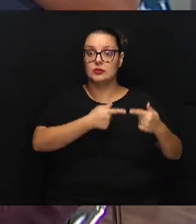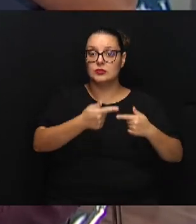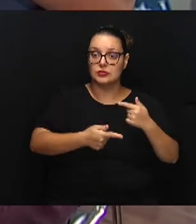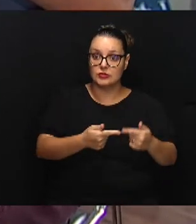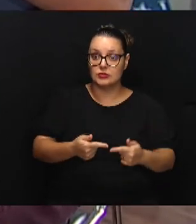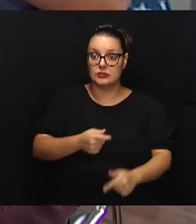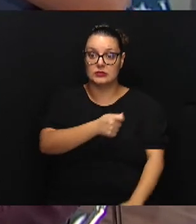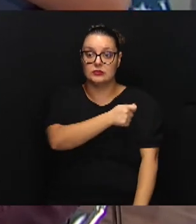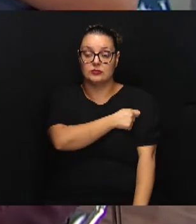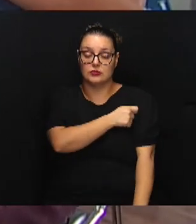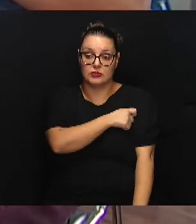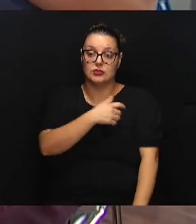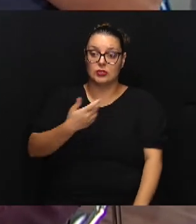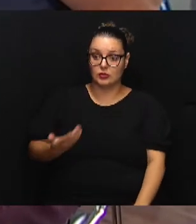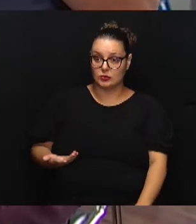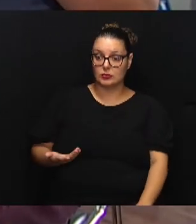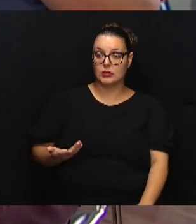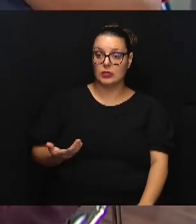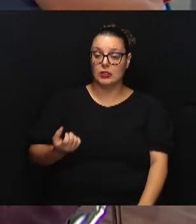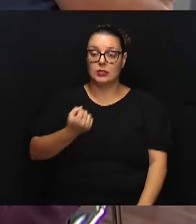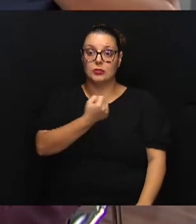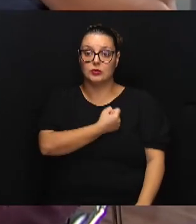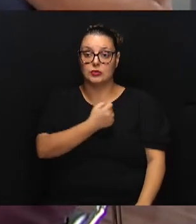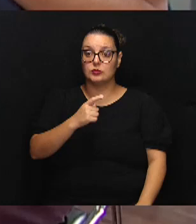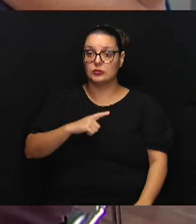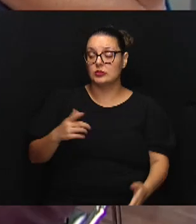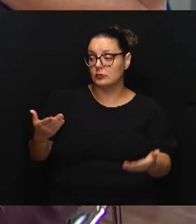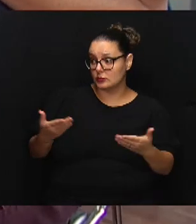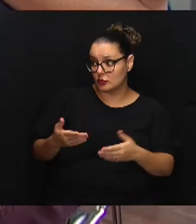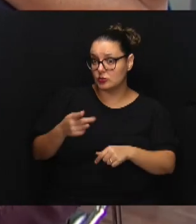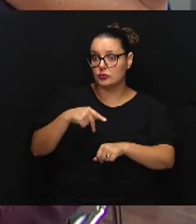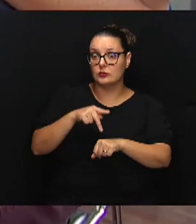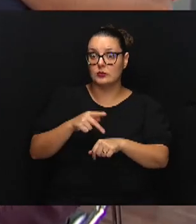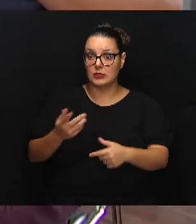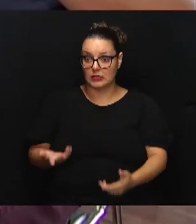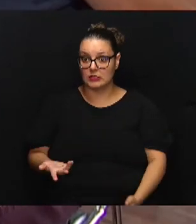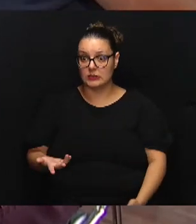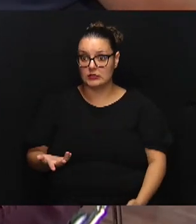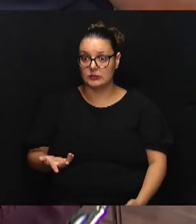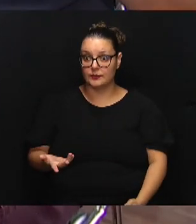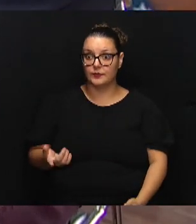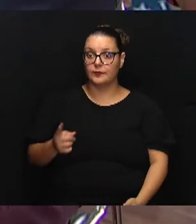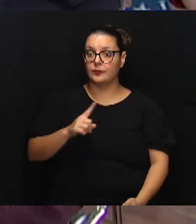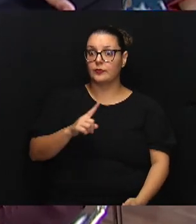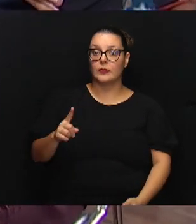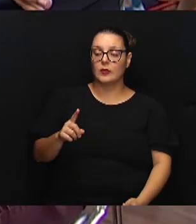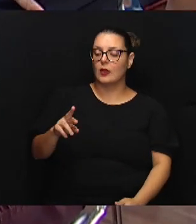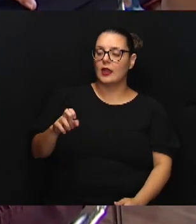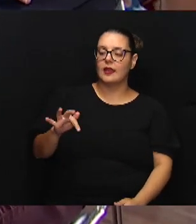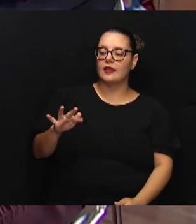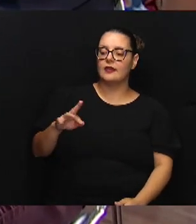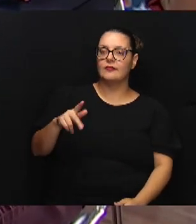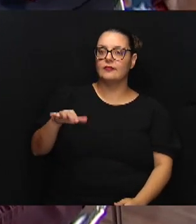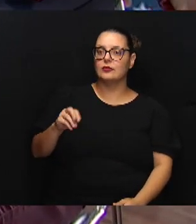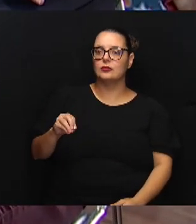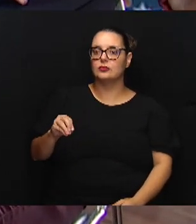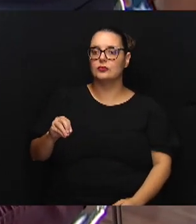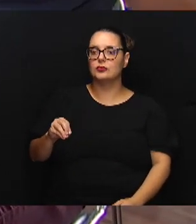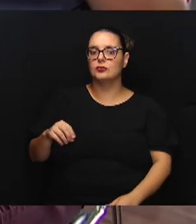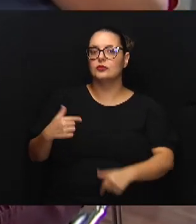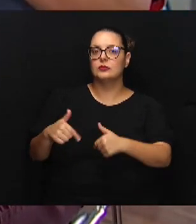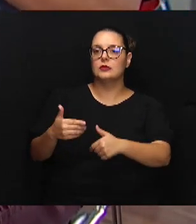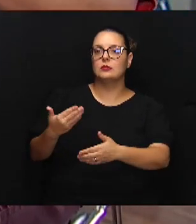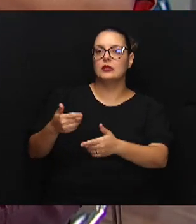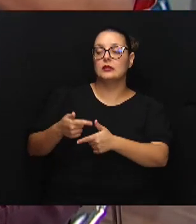né? Então, os números que nós temos hoje no país, né? Eles não são fruto do trabalho da semana passada. A gente está falando de